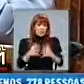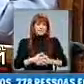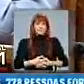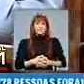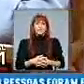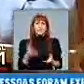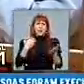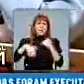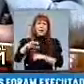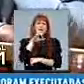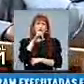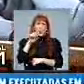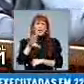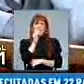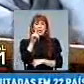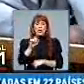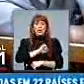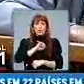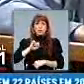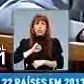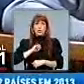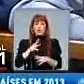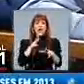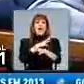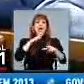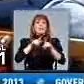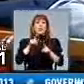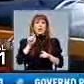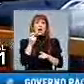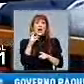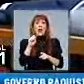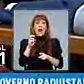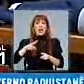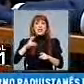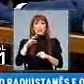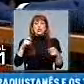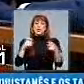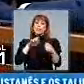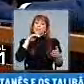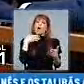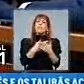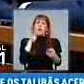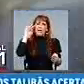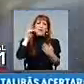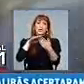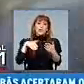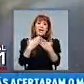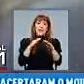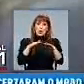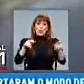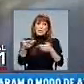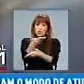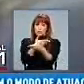São mais de 80 os alunos polacos, a maioria Erasmus, ligações que podem dar frutos até ao nível das